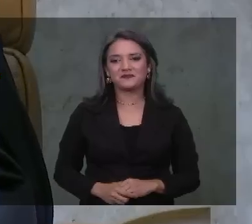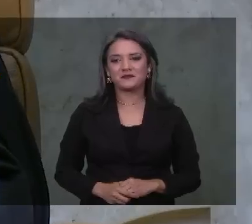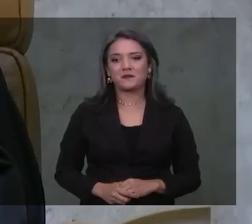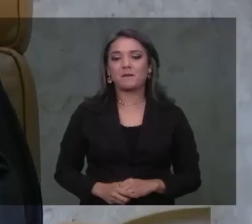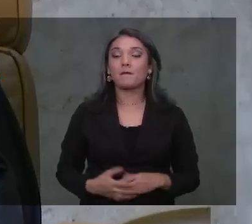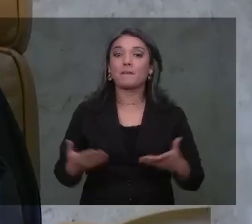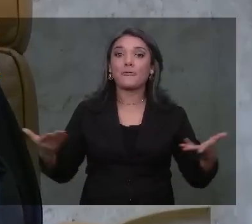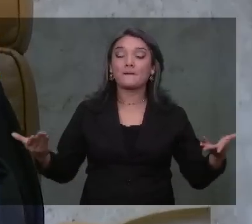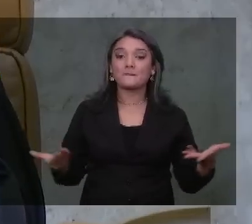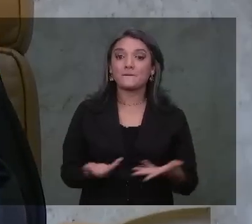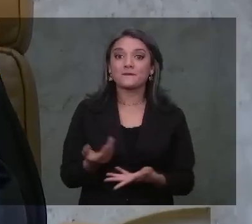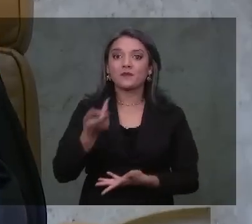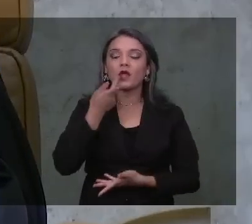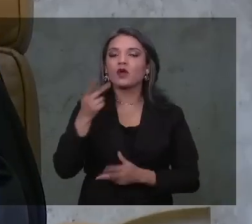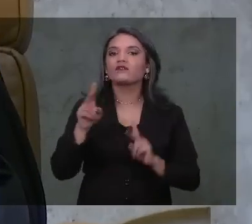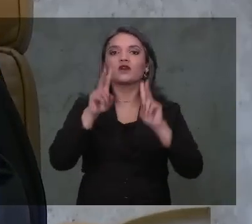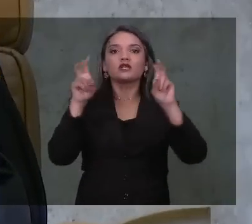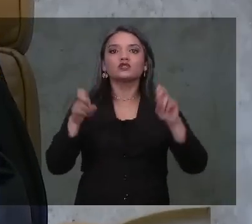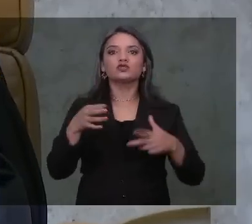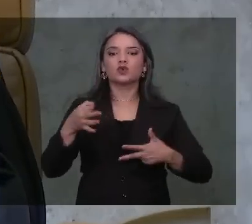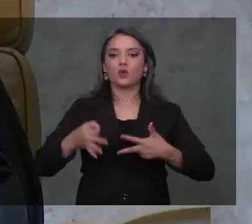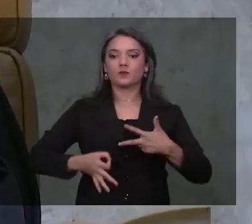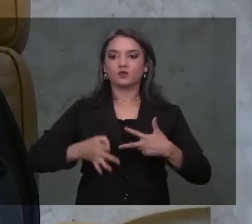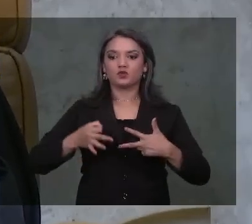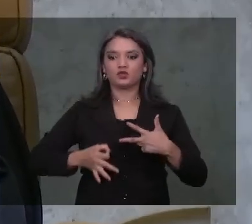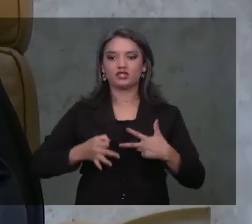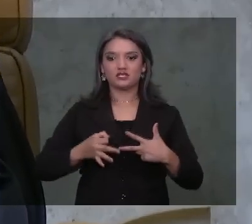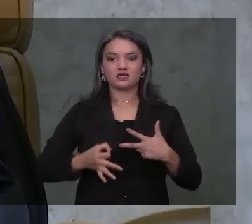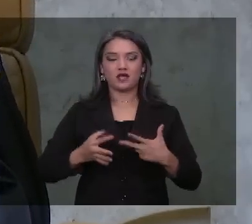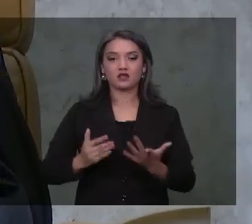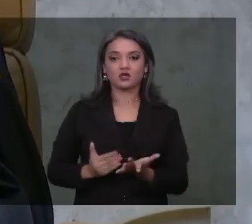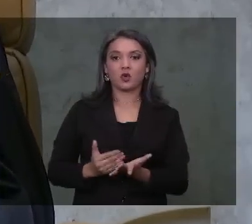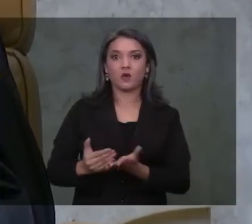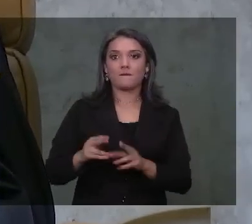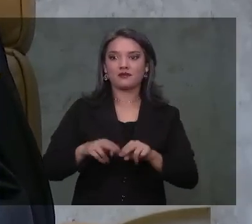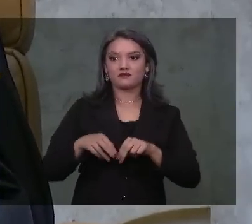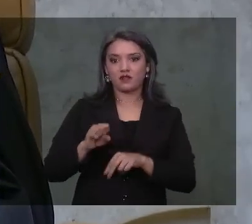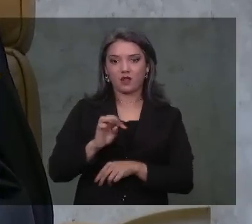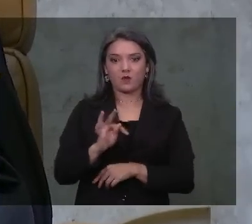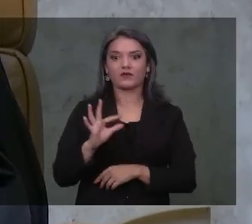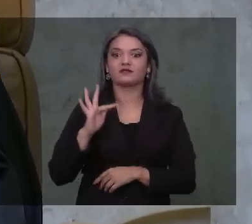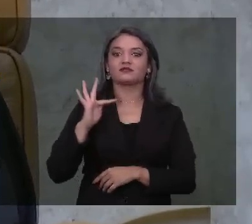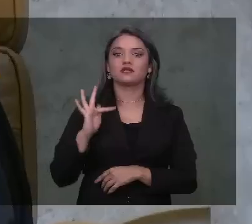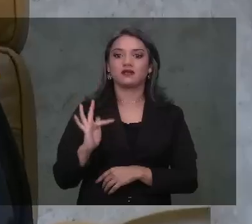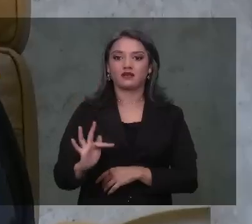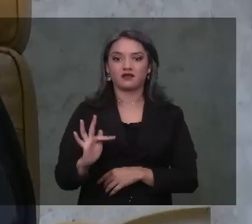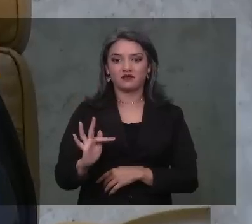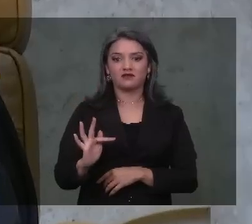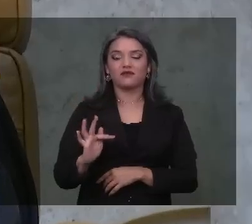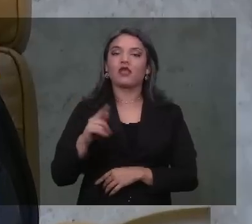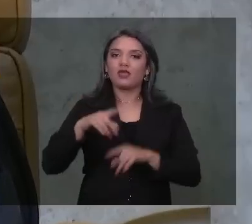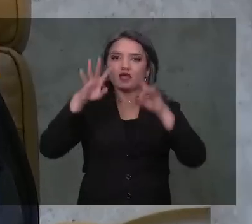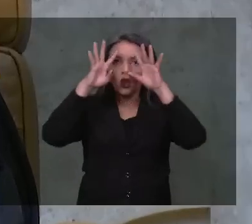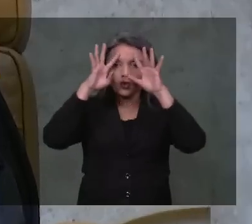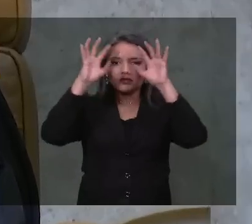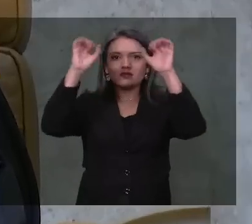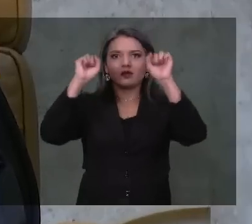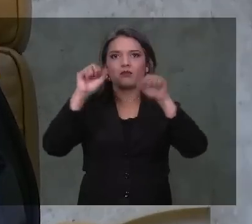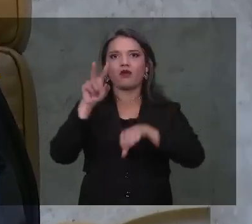Fala agora sobre o Poder Judiciário, começando pelo Supremo Tribunal Federal, que é o Tribunal da